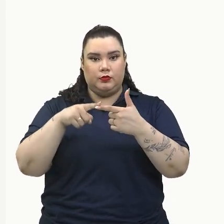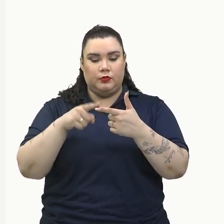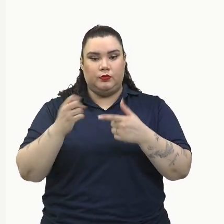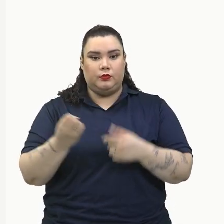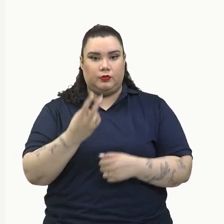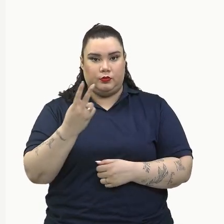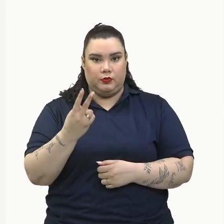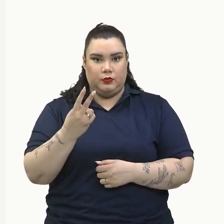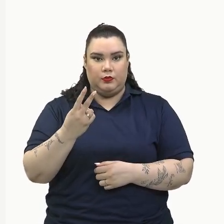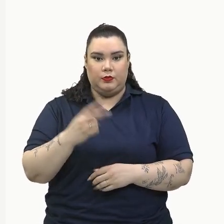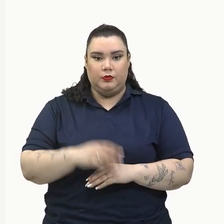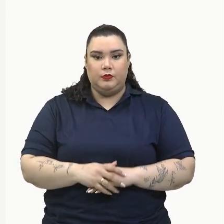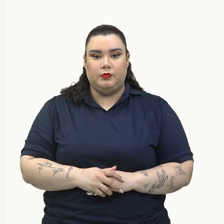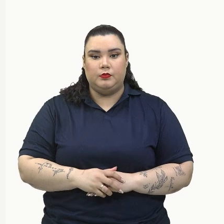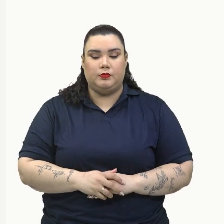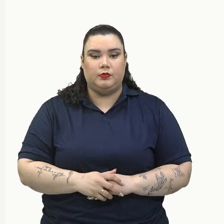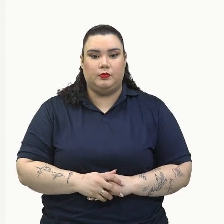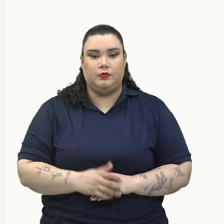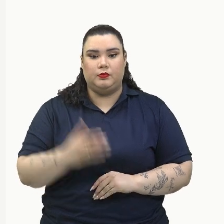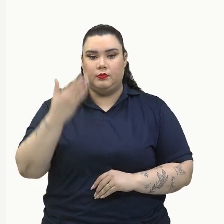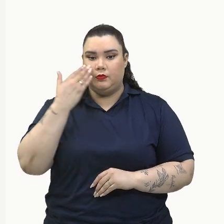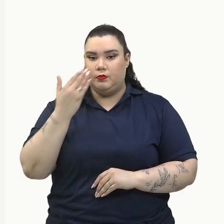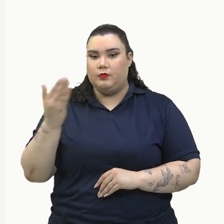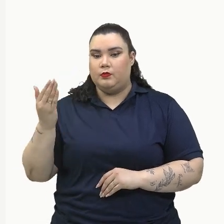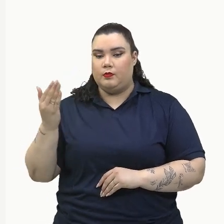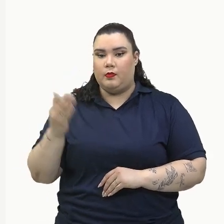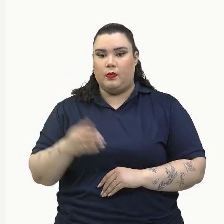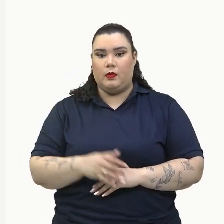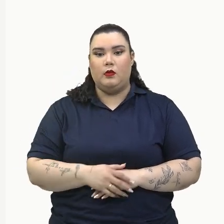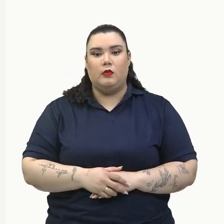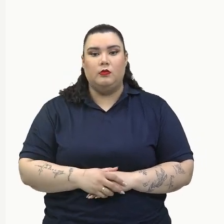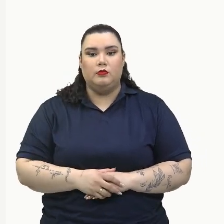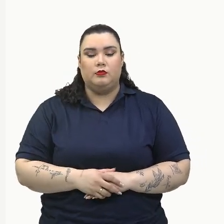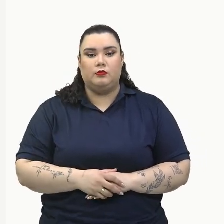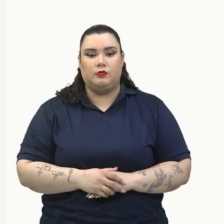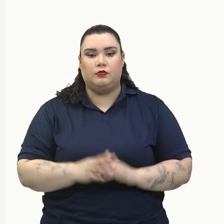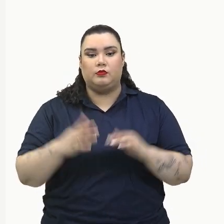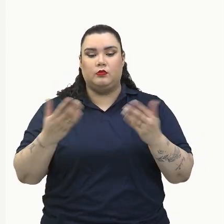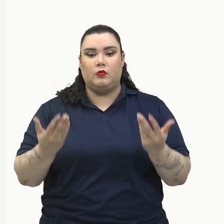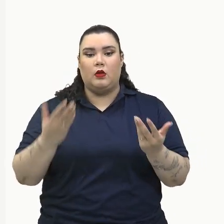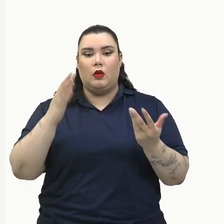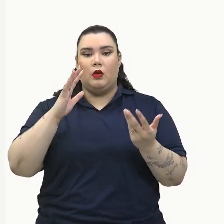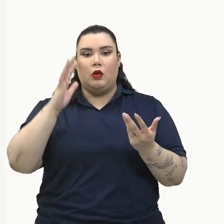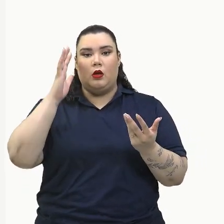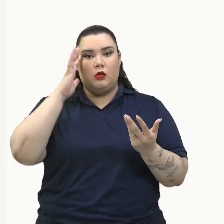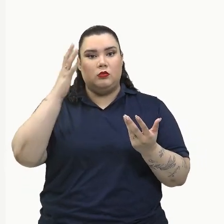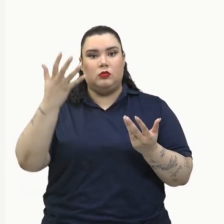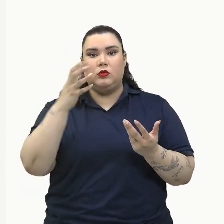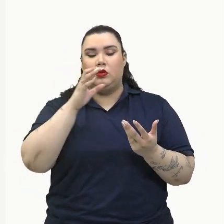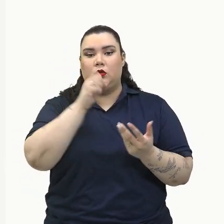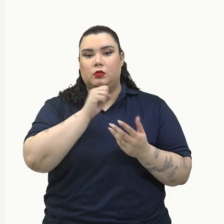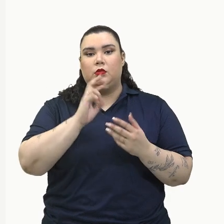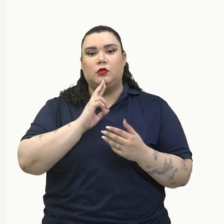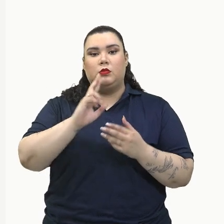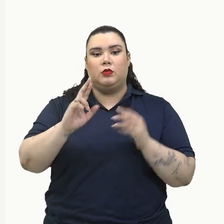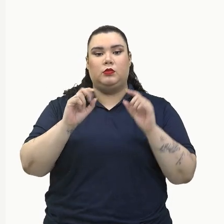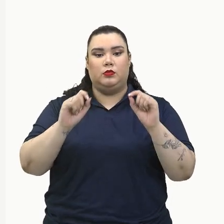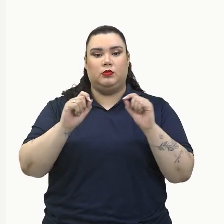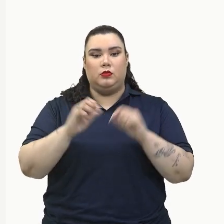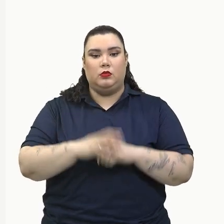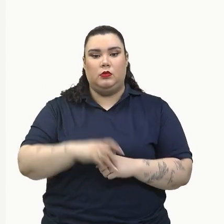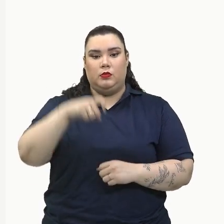2 vezes 1, 2. Certo? As soluções vão ser o seguinte, já fiz aqui um pouco mais direto, né?